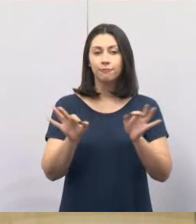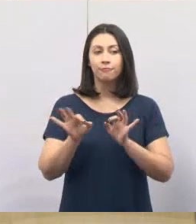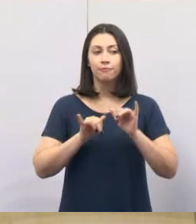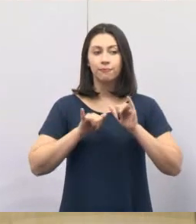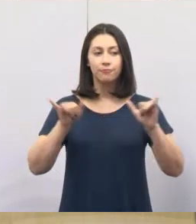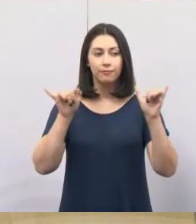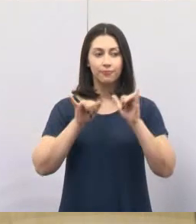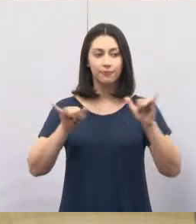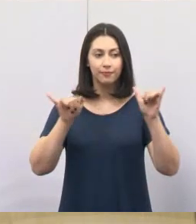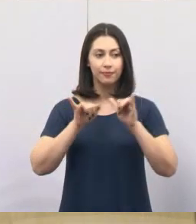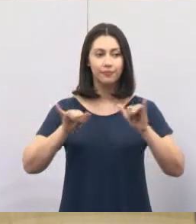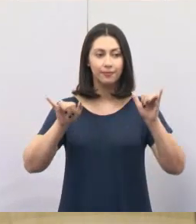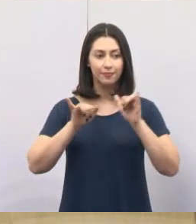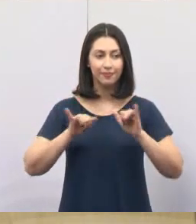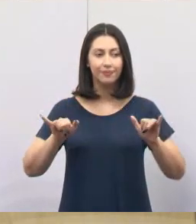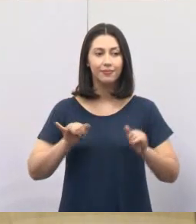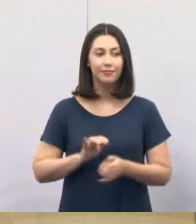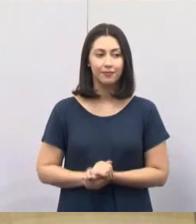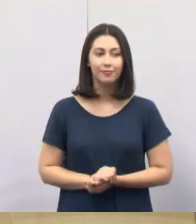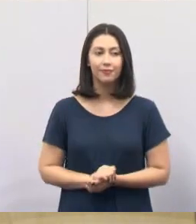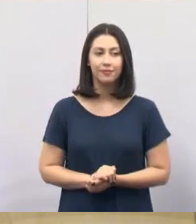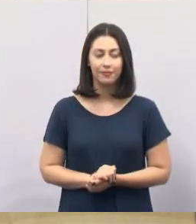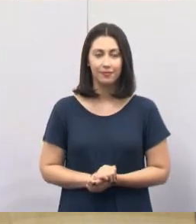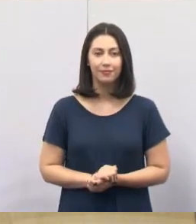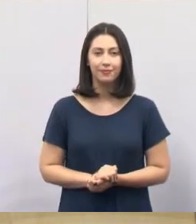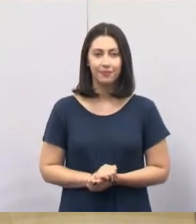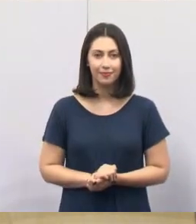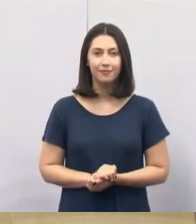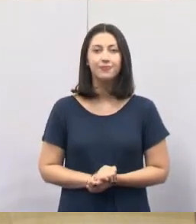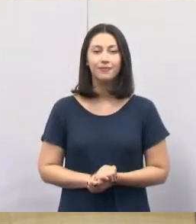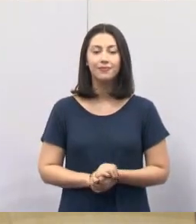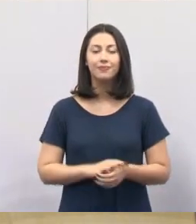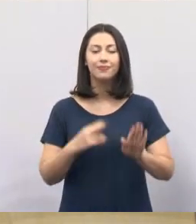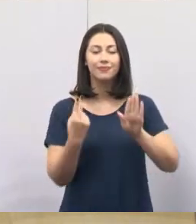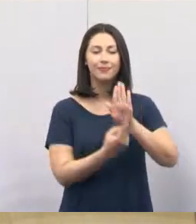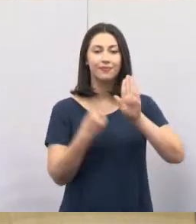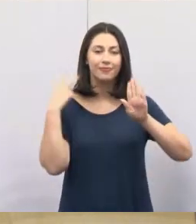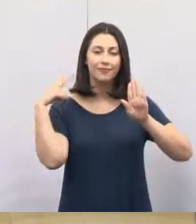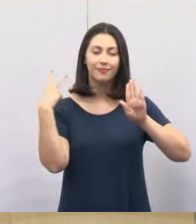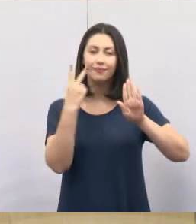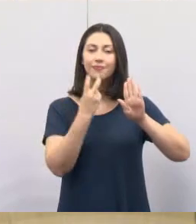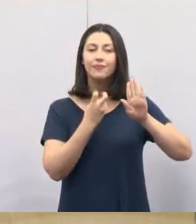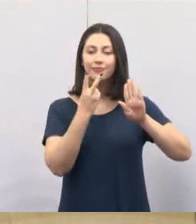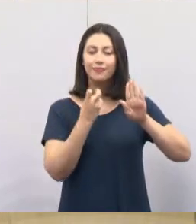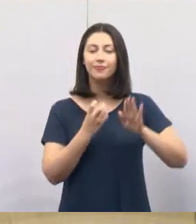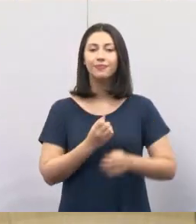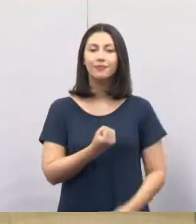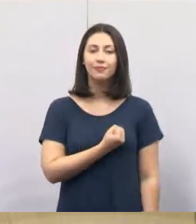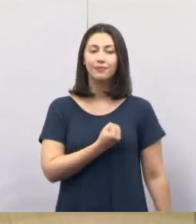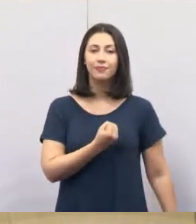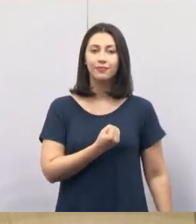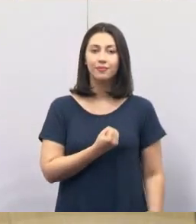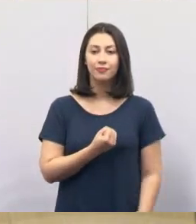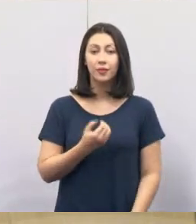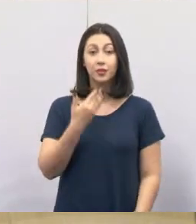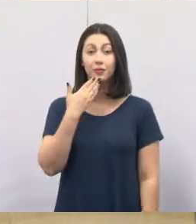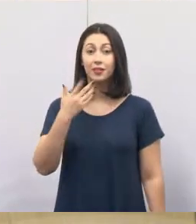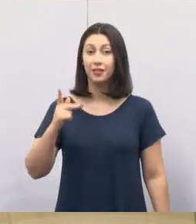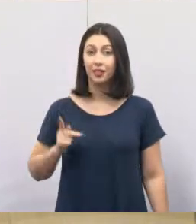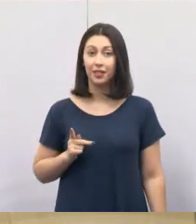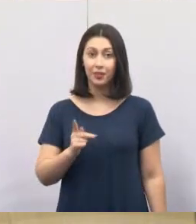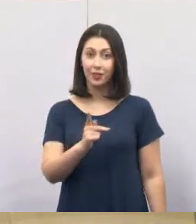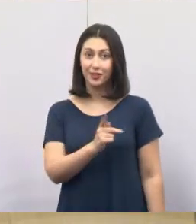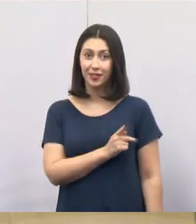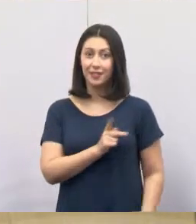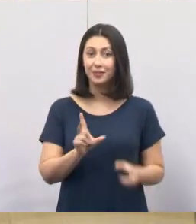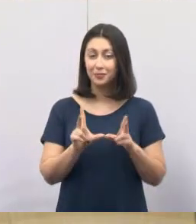que seja adotadas as providências habituais para a divulgação da presente manifestação. Vereador Valmir do Parque Meia Lua. Requeremos esse excelentíssimo presidente